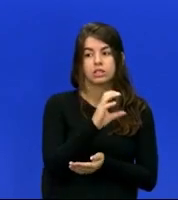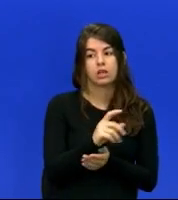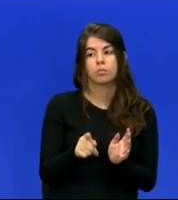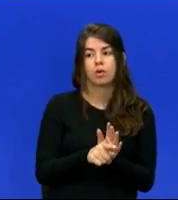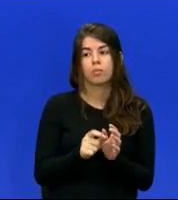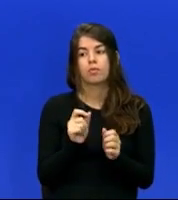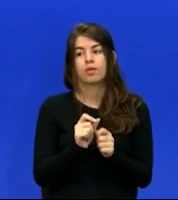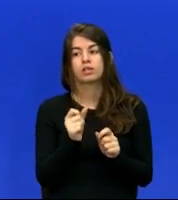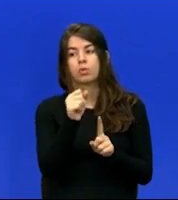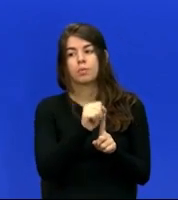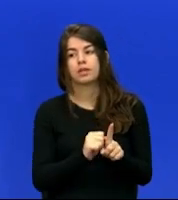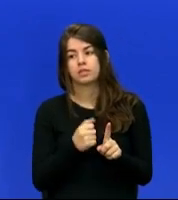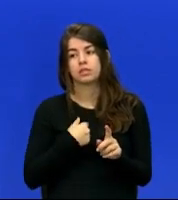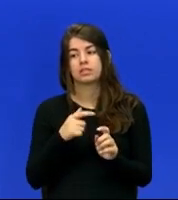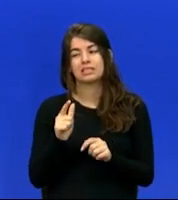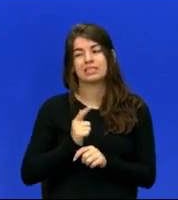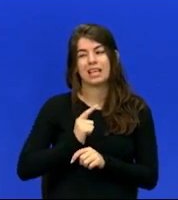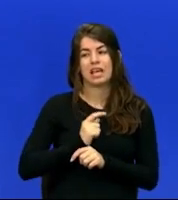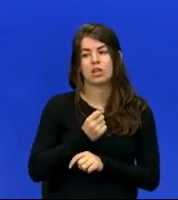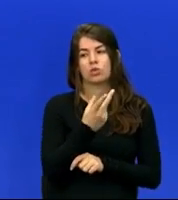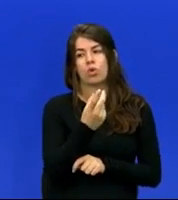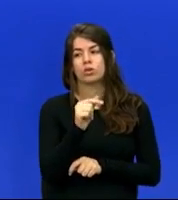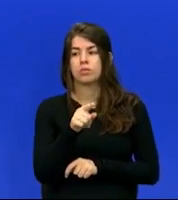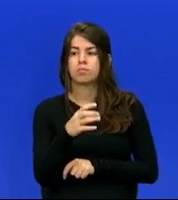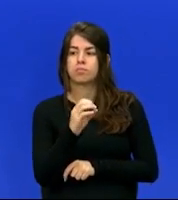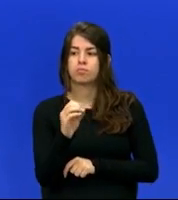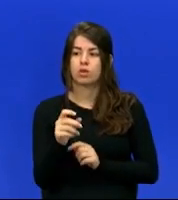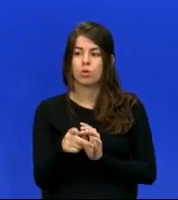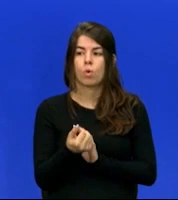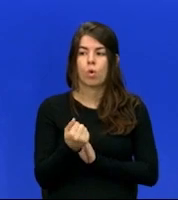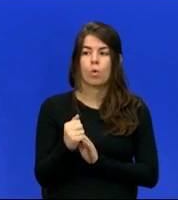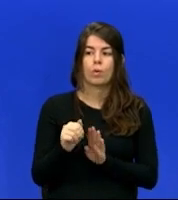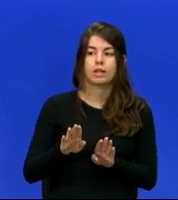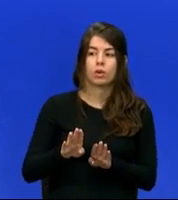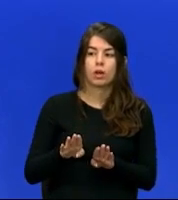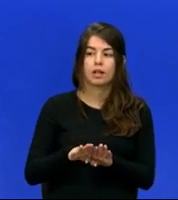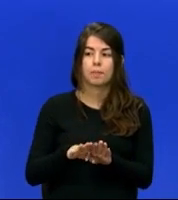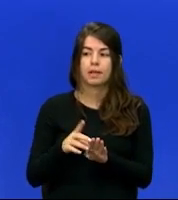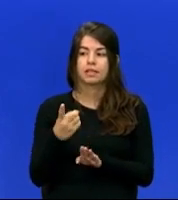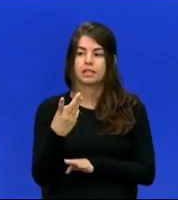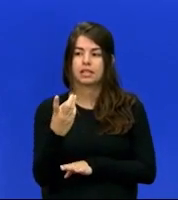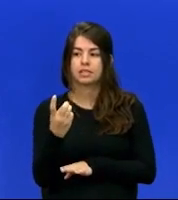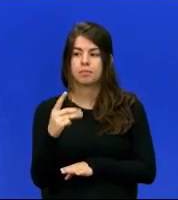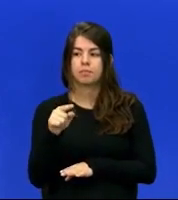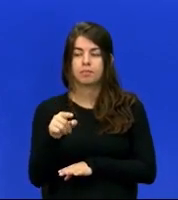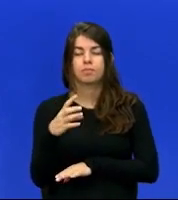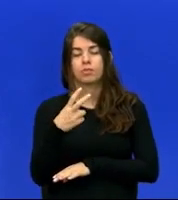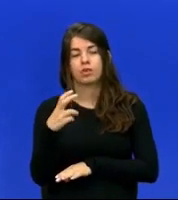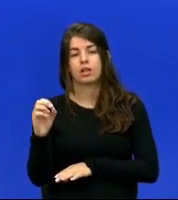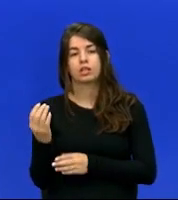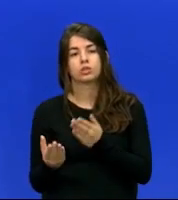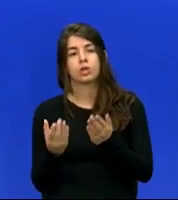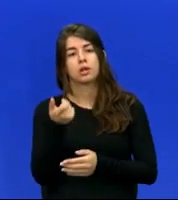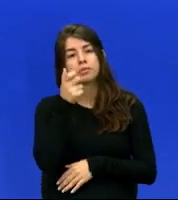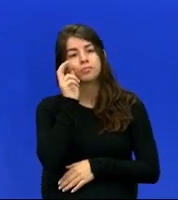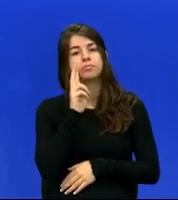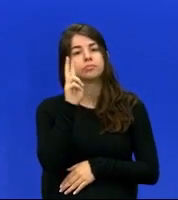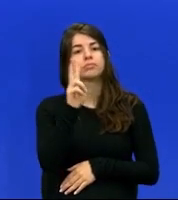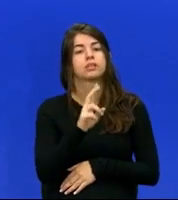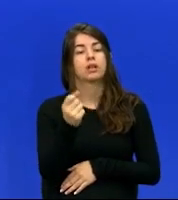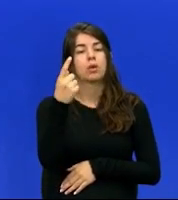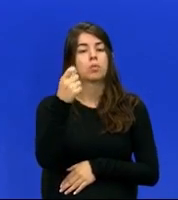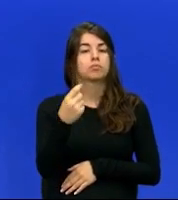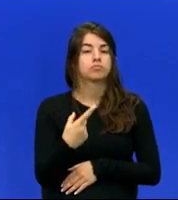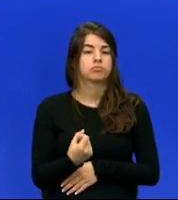C, uma produção mensal que esteja entre 12.000 e 13.500 toneladas. Então, observa-se aqui que nós temos